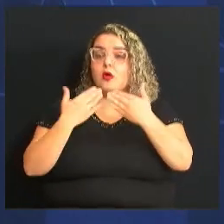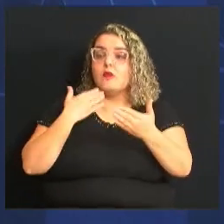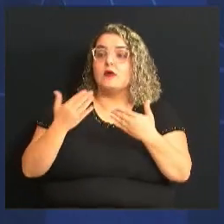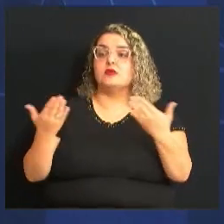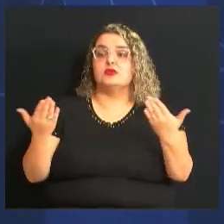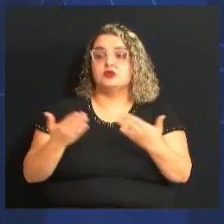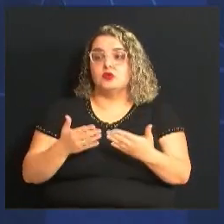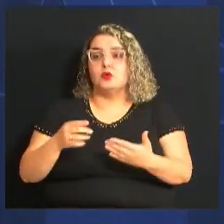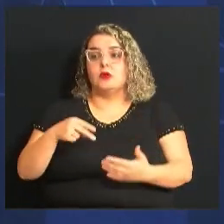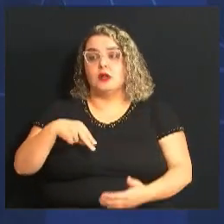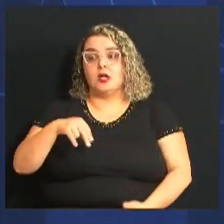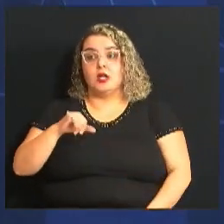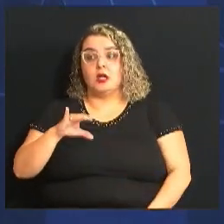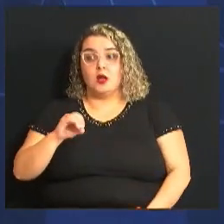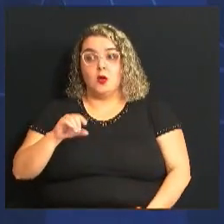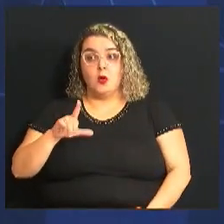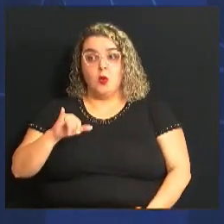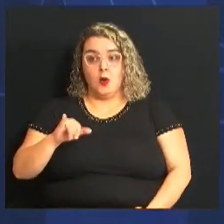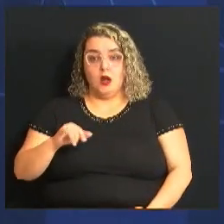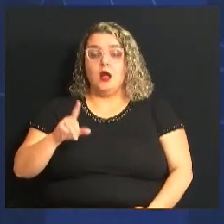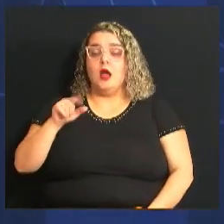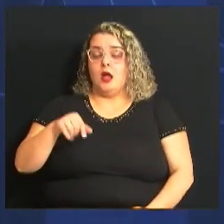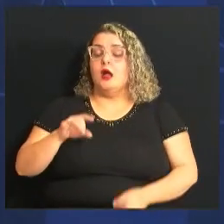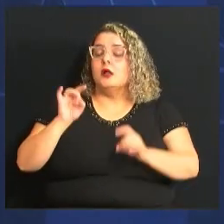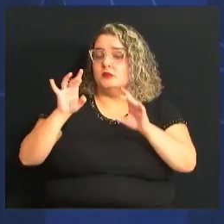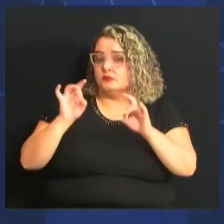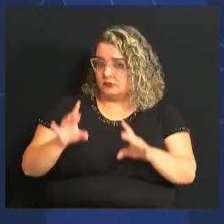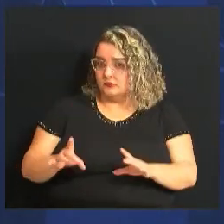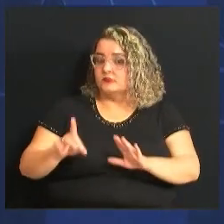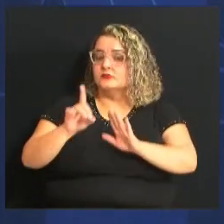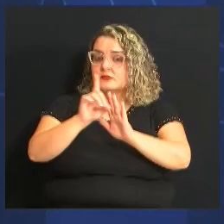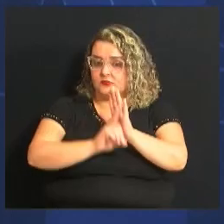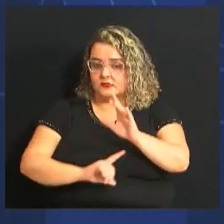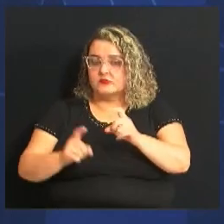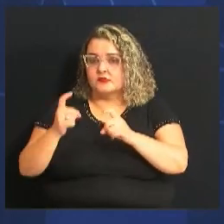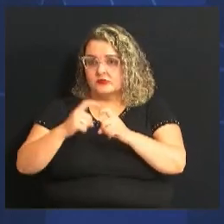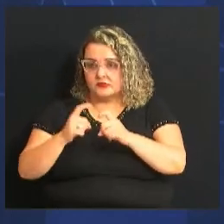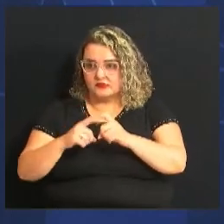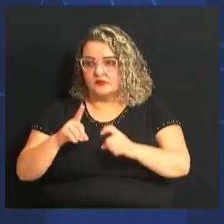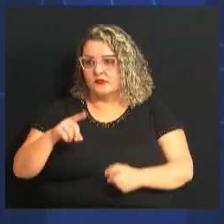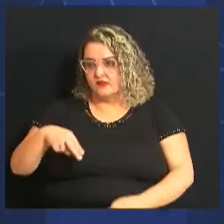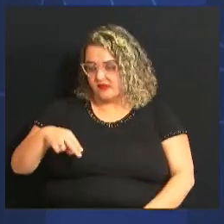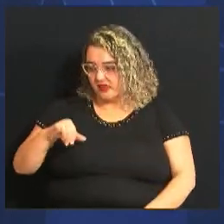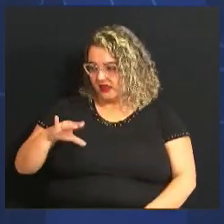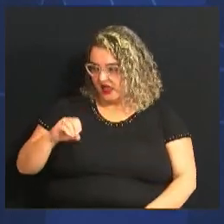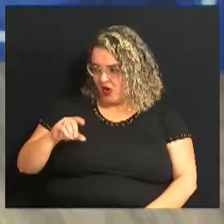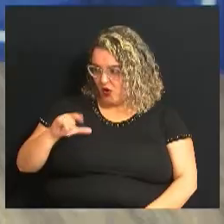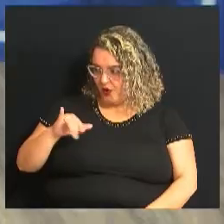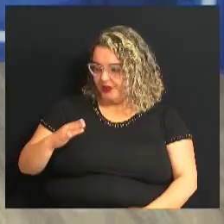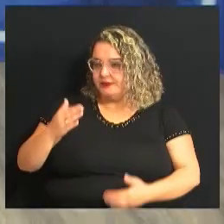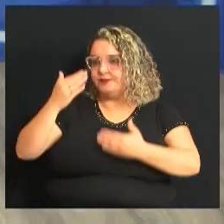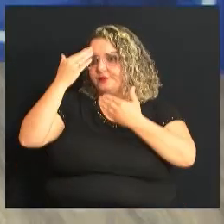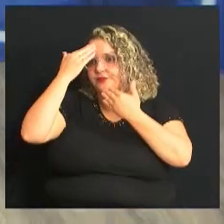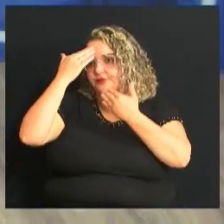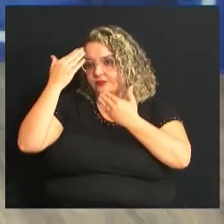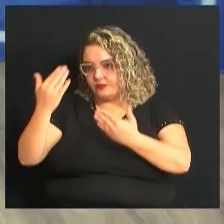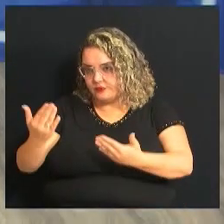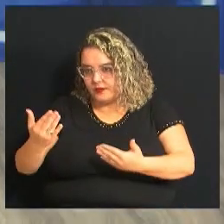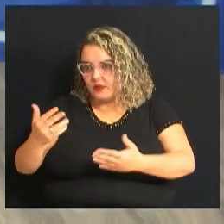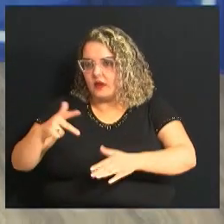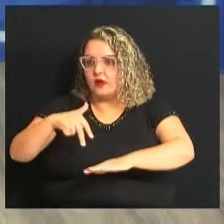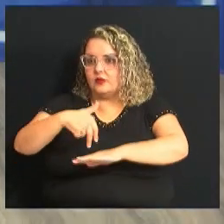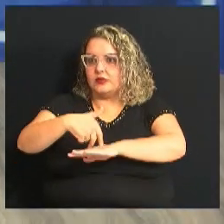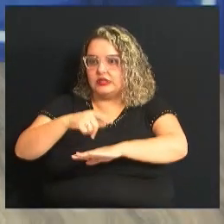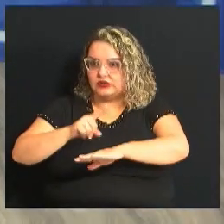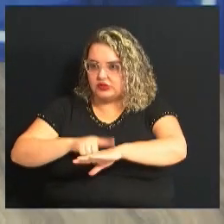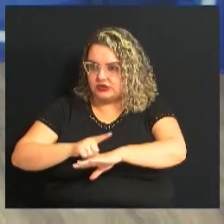a Nicole Soares, ela que é especialista em direito médico. Então, Nicole, primeiramente, muito obrigado pela